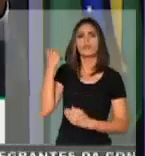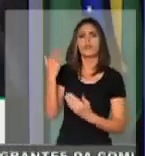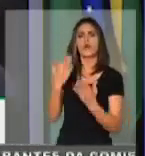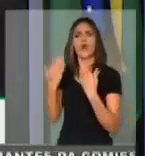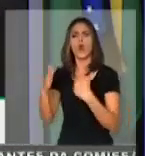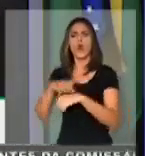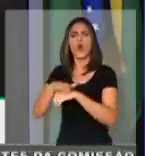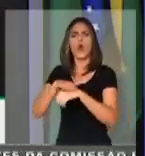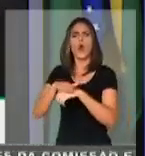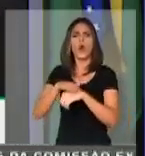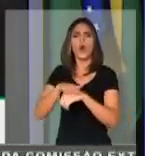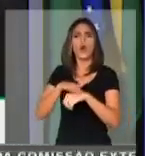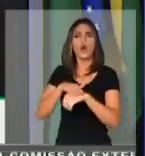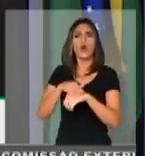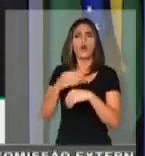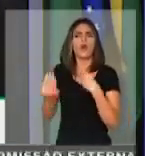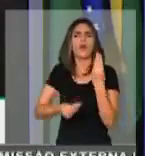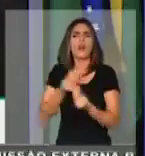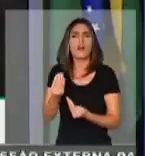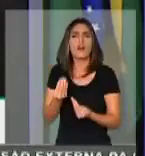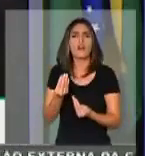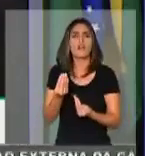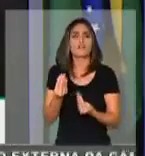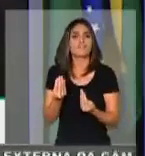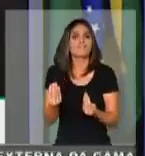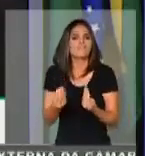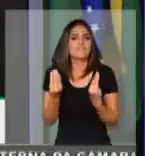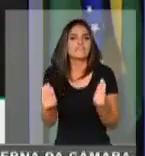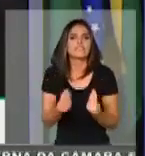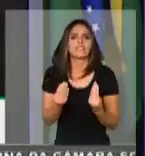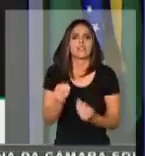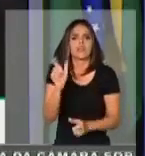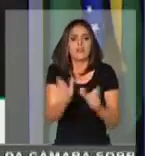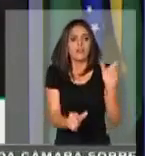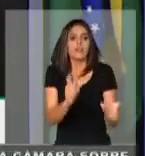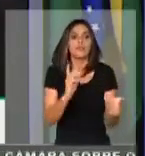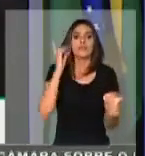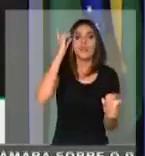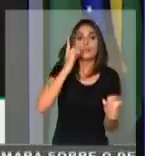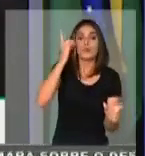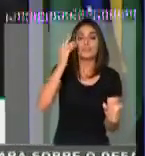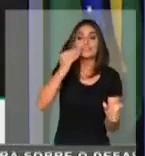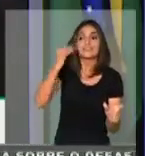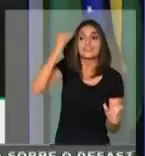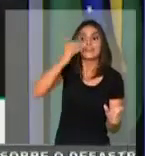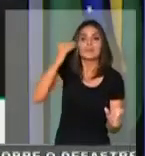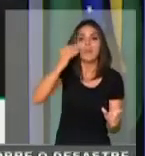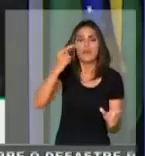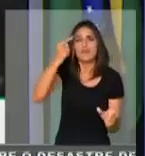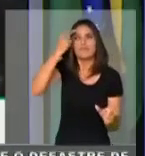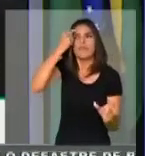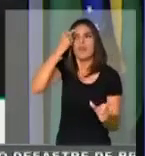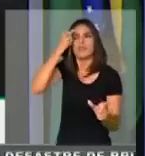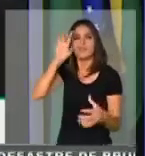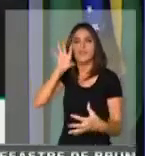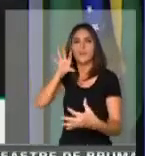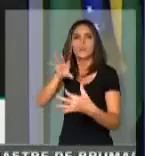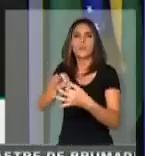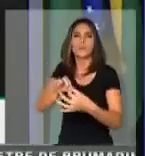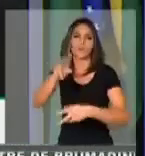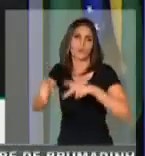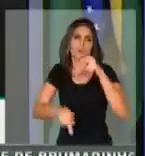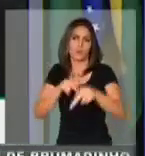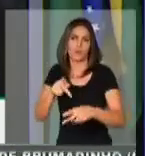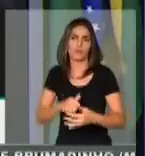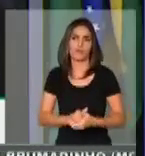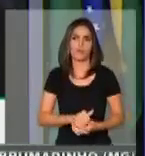e comentamos durante esses dias a falta que faz parlamentares experientes que pensam unicamente no país. E citamos